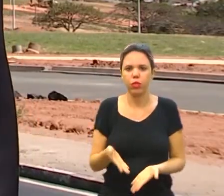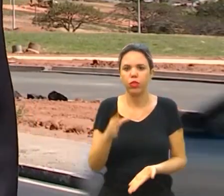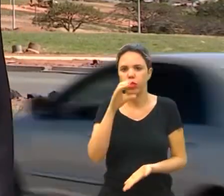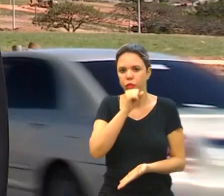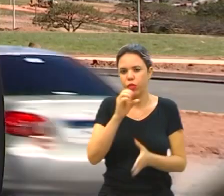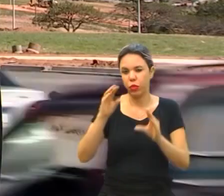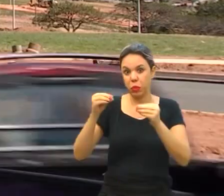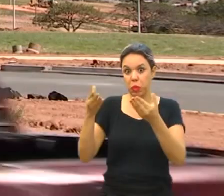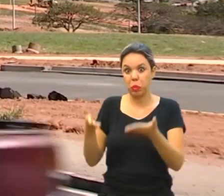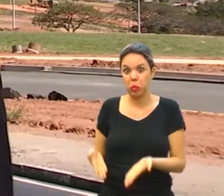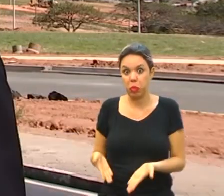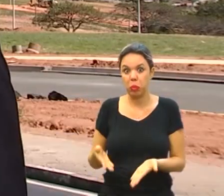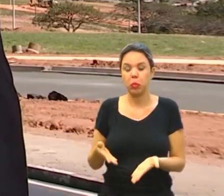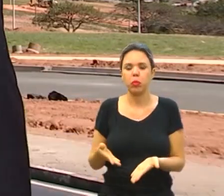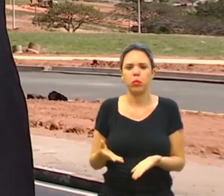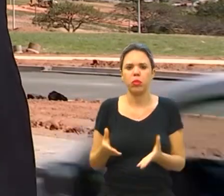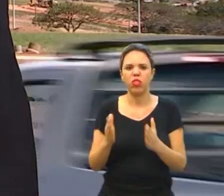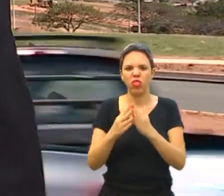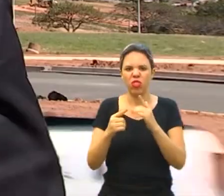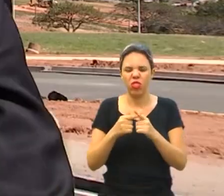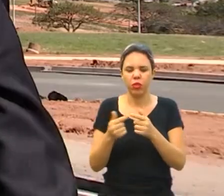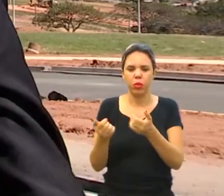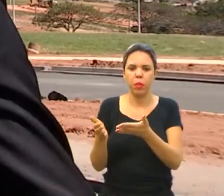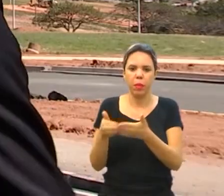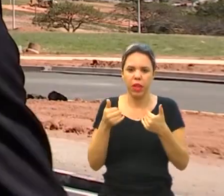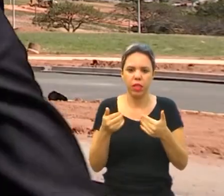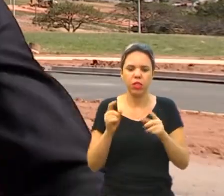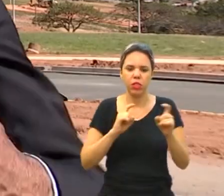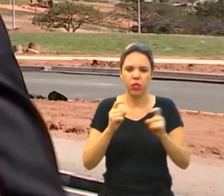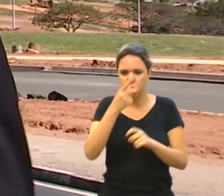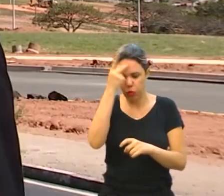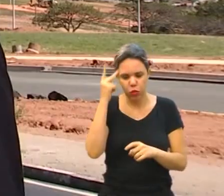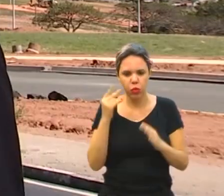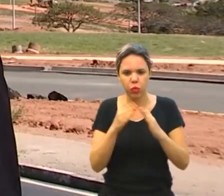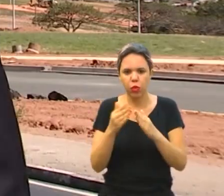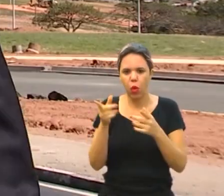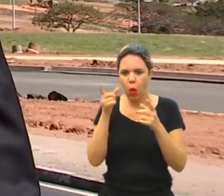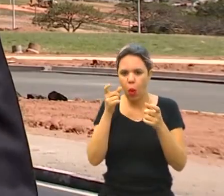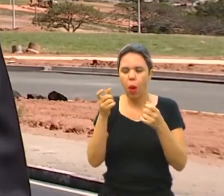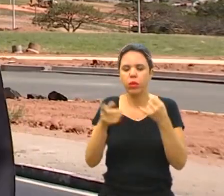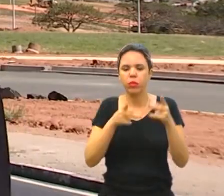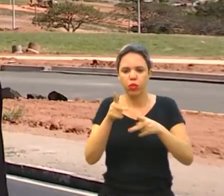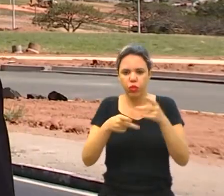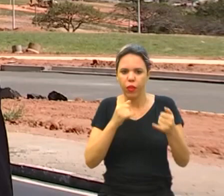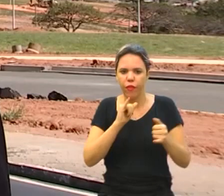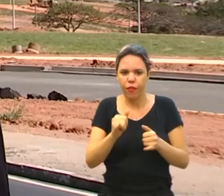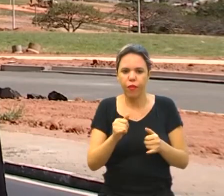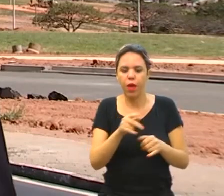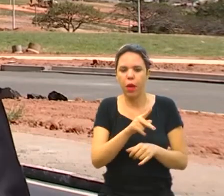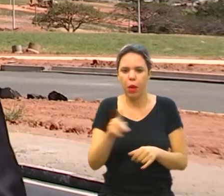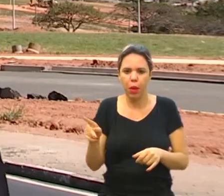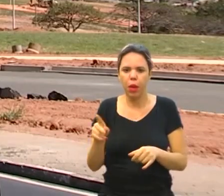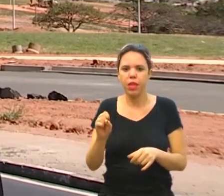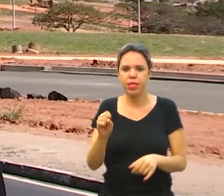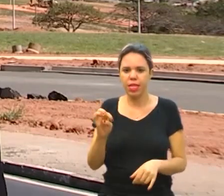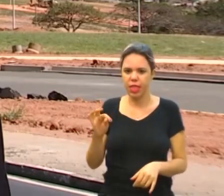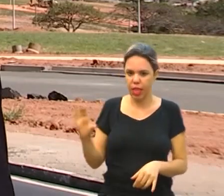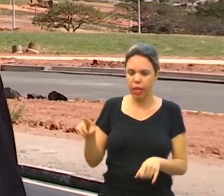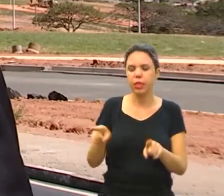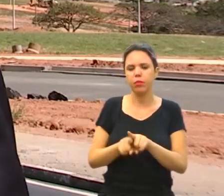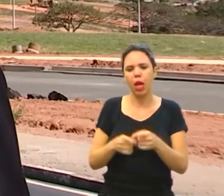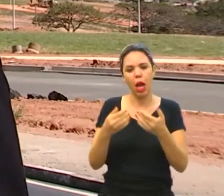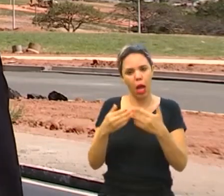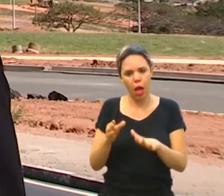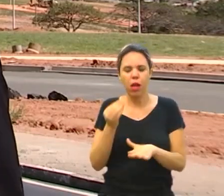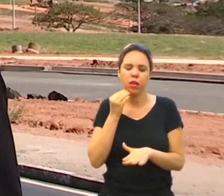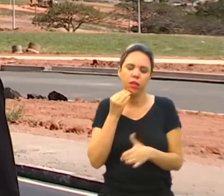Campo Grande, um sábado à noite. Pegamos aí uma igreja emprestada, reunimos com os moradores, ele ouviu a população. O presidente da